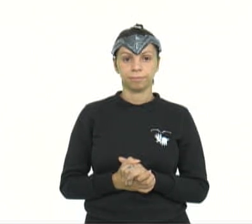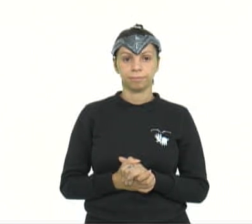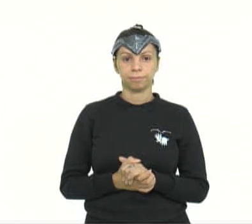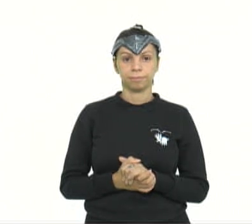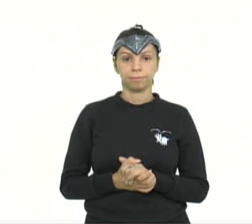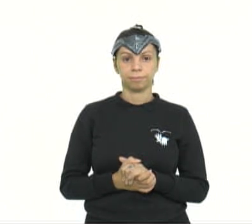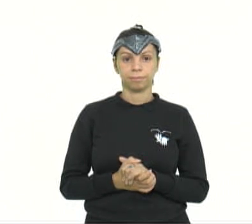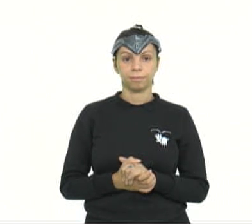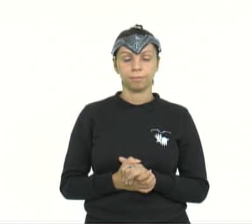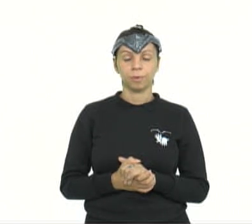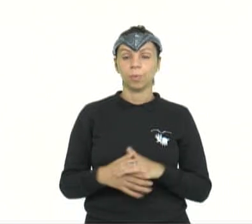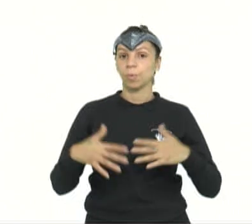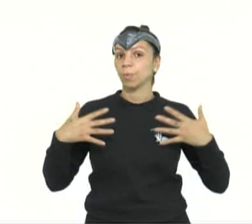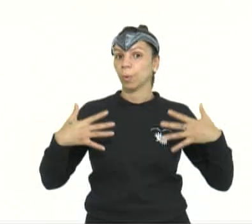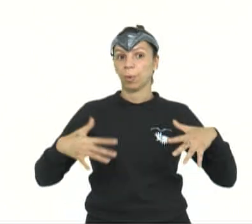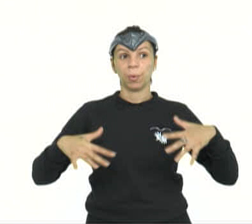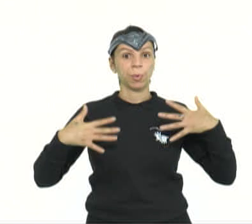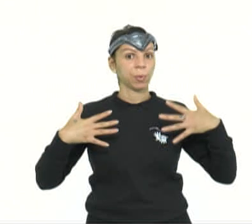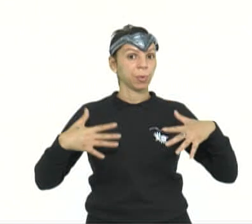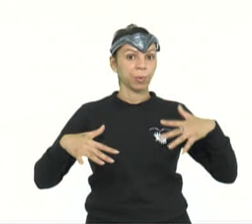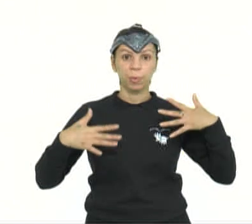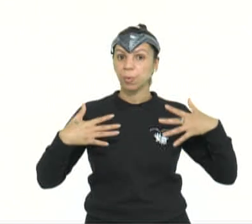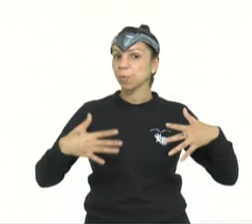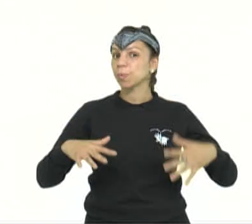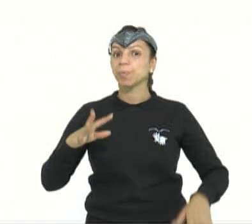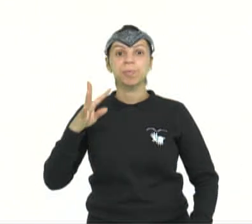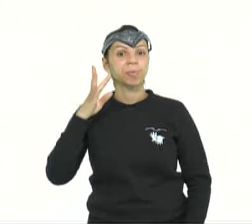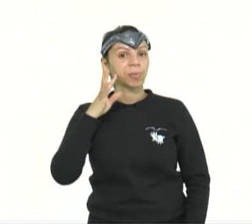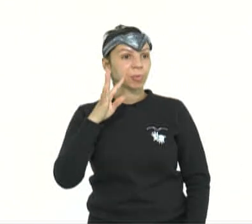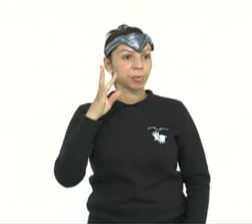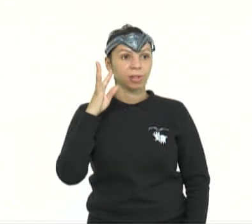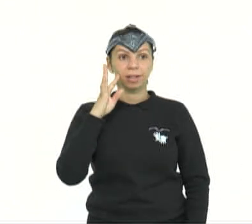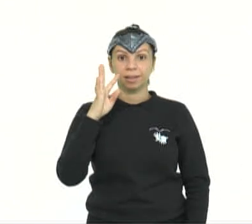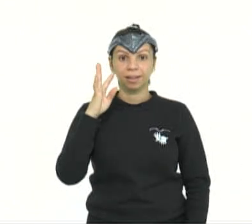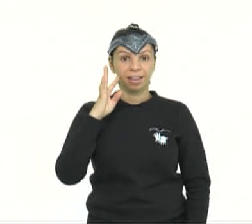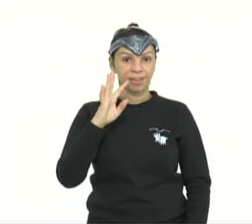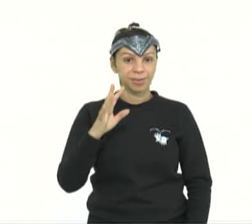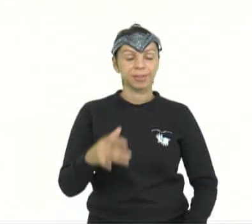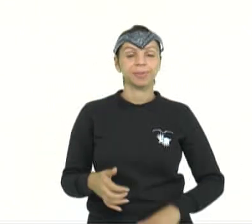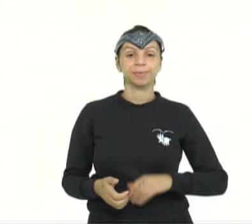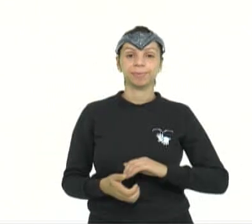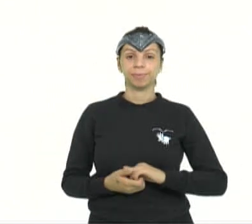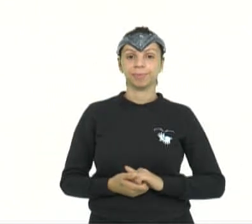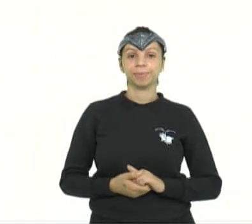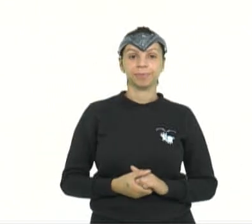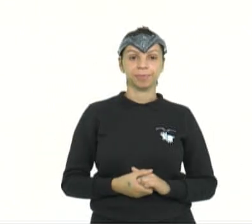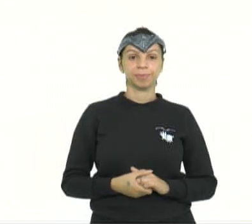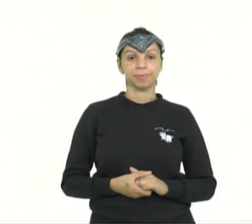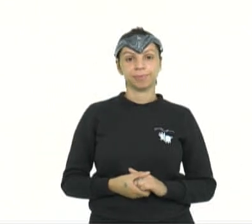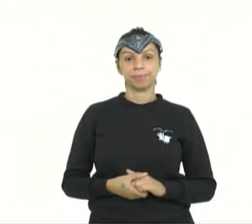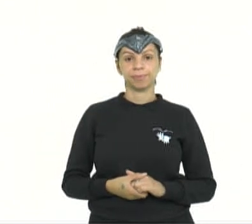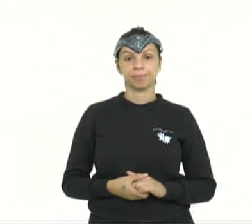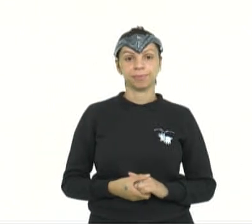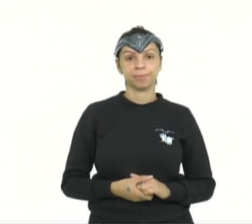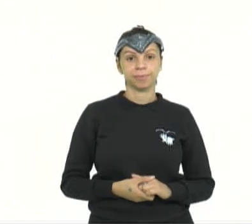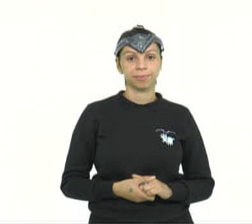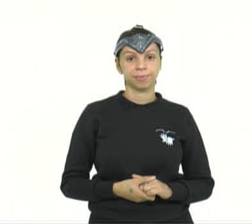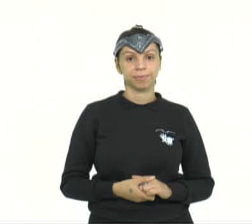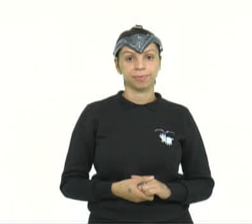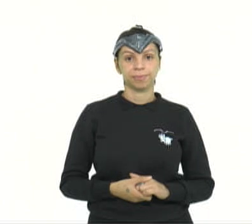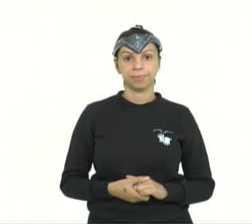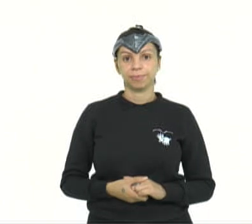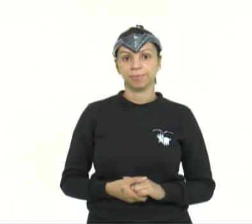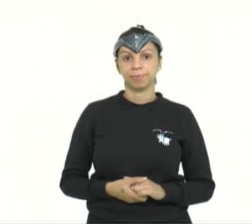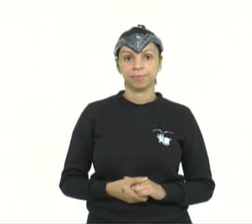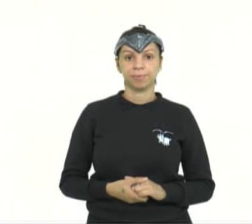Japan. Uau, muito legal, né? Under the titles Ladrones de Tesouros,